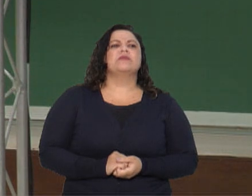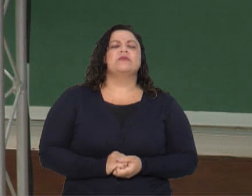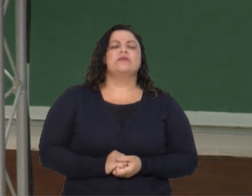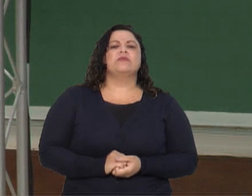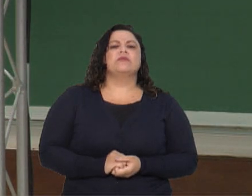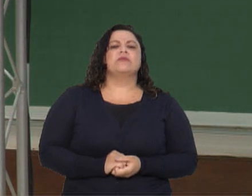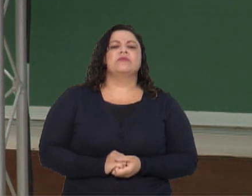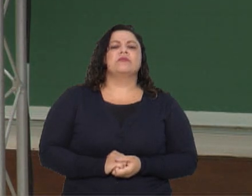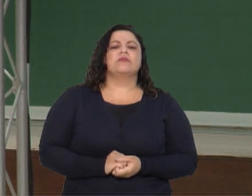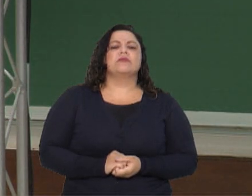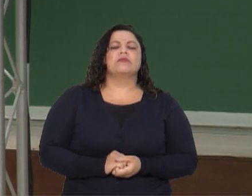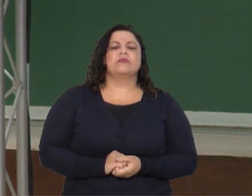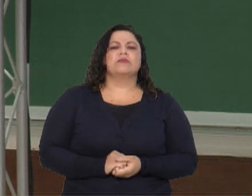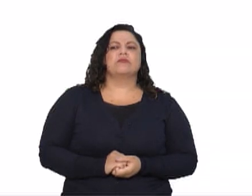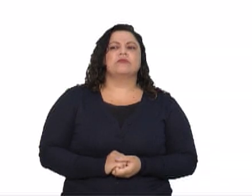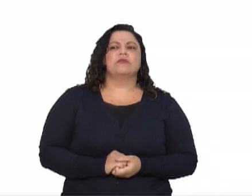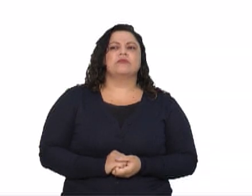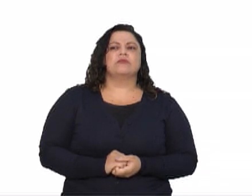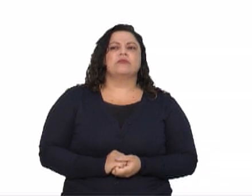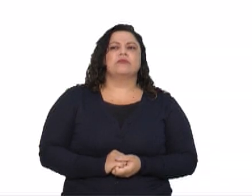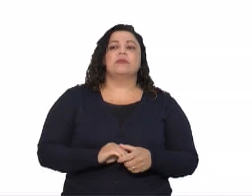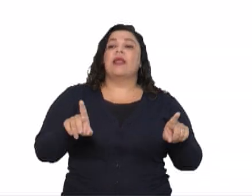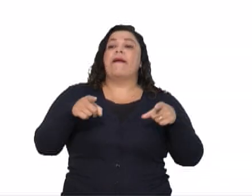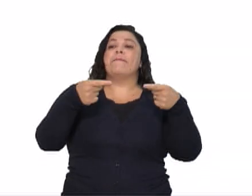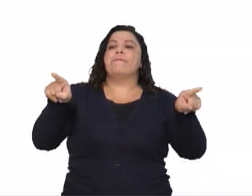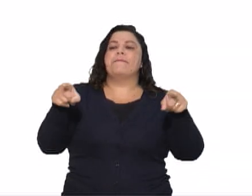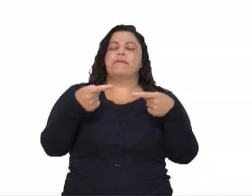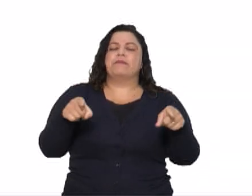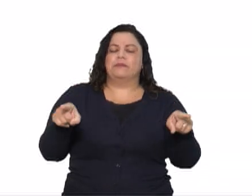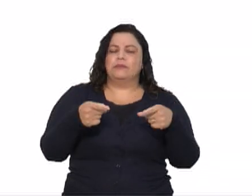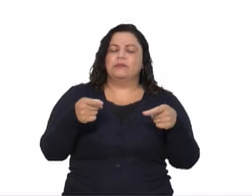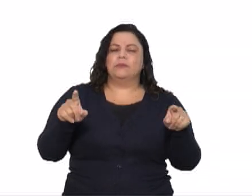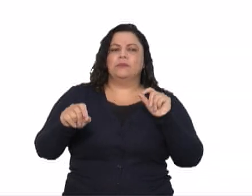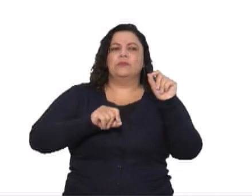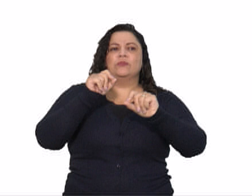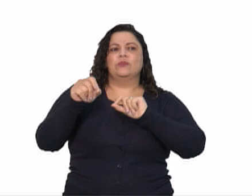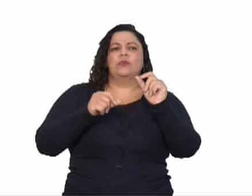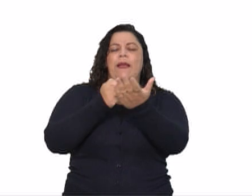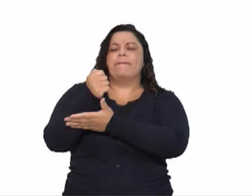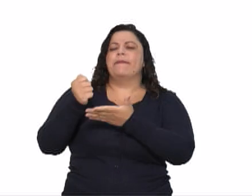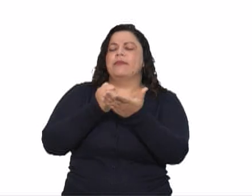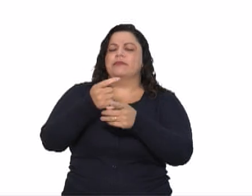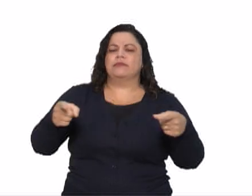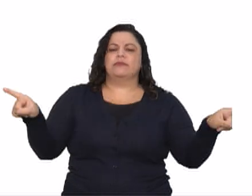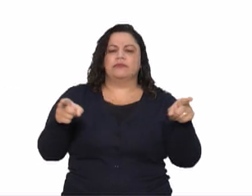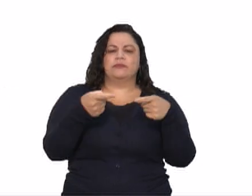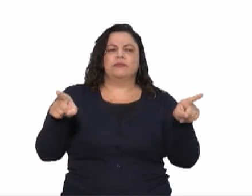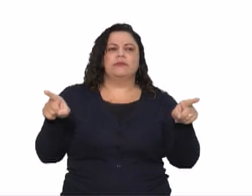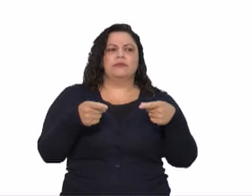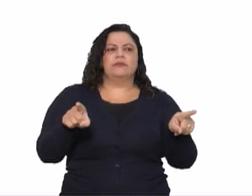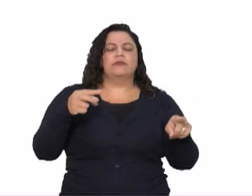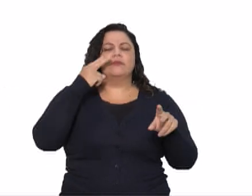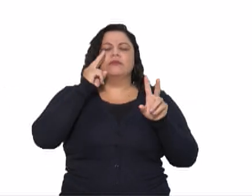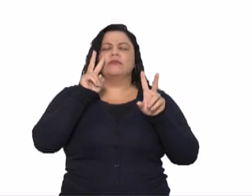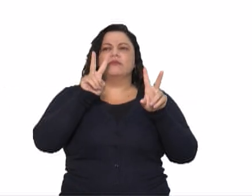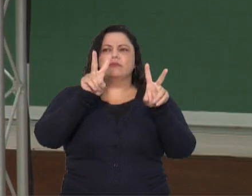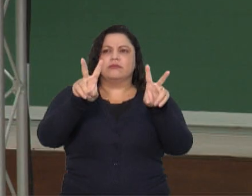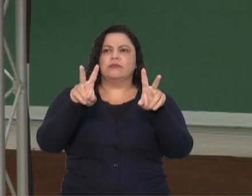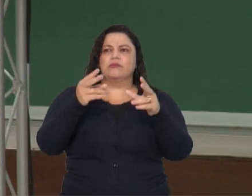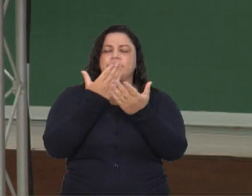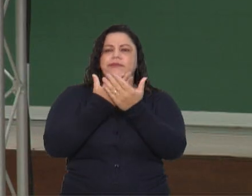Sobre elementos básicos da música, melodia, harmonia e ritmo, que a gente vai ver essa aula utilizando música